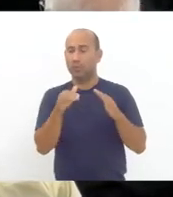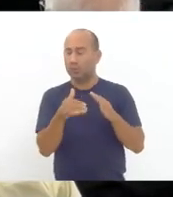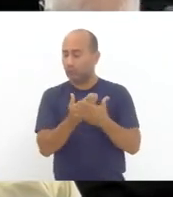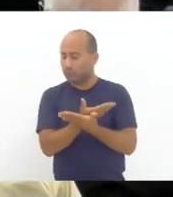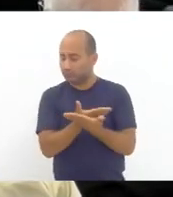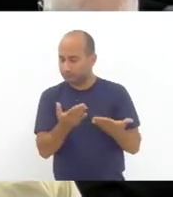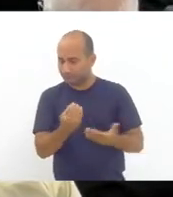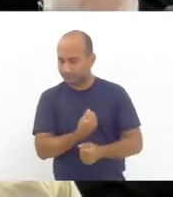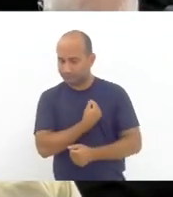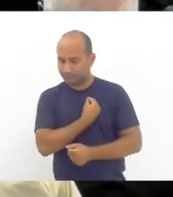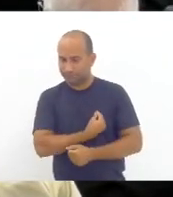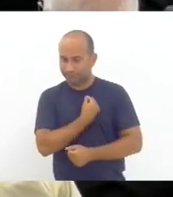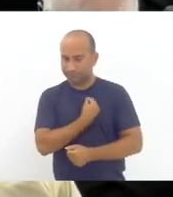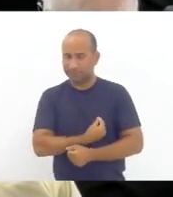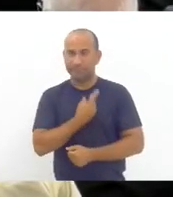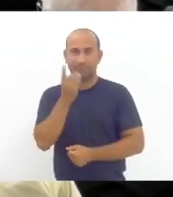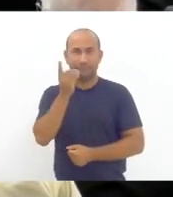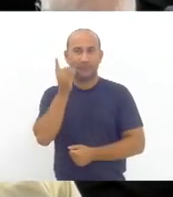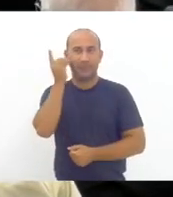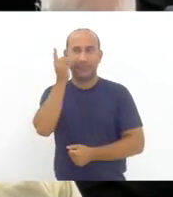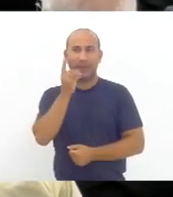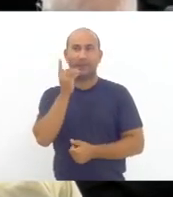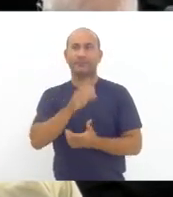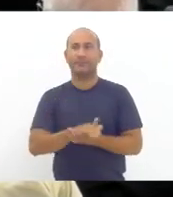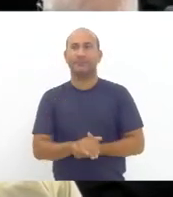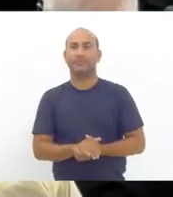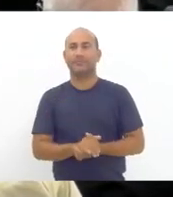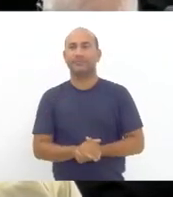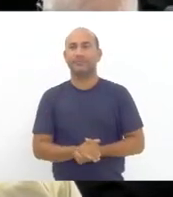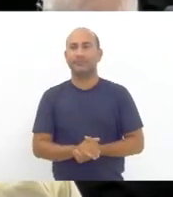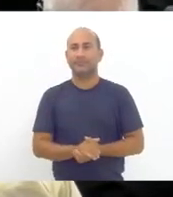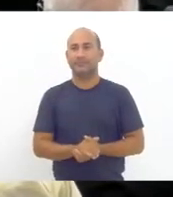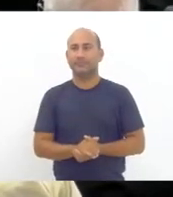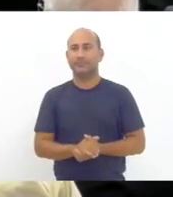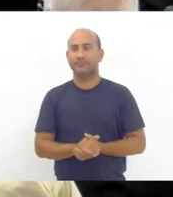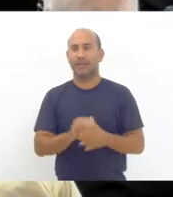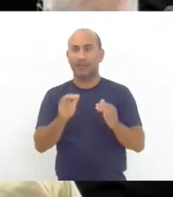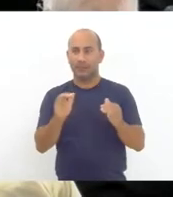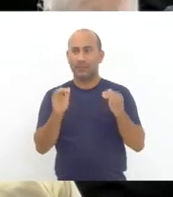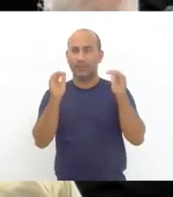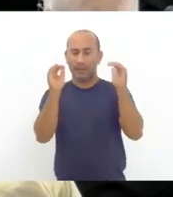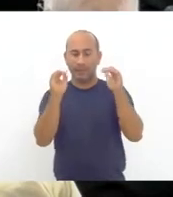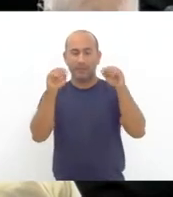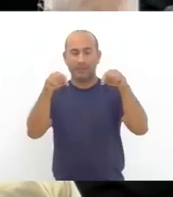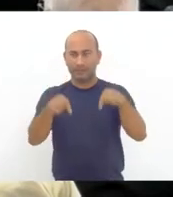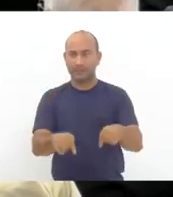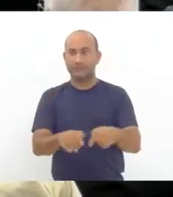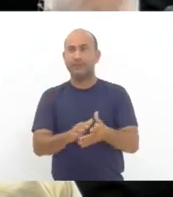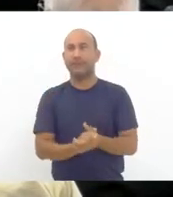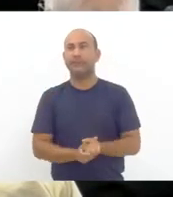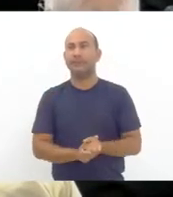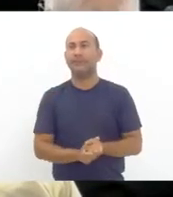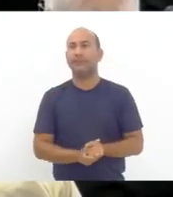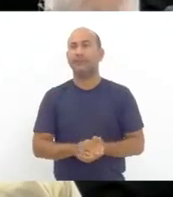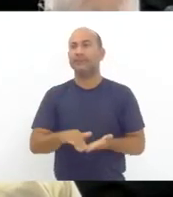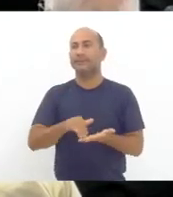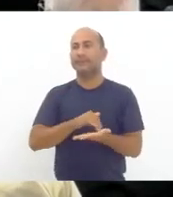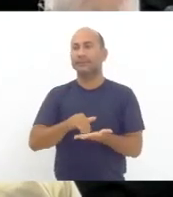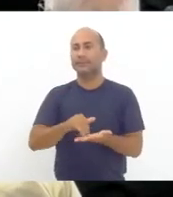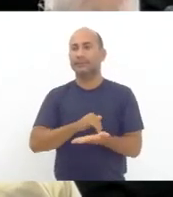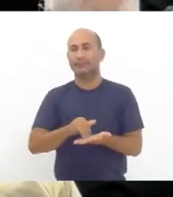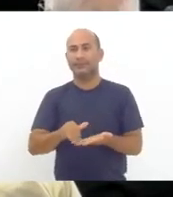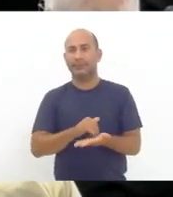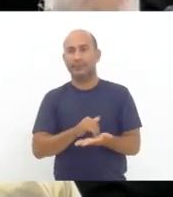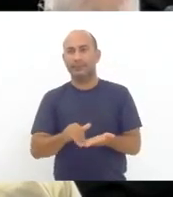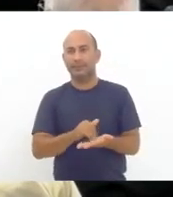presentes aqui deputados e autoridade Sávio cumprimentando também cumprimento secretário tô vendo aqui